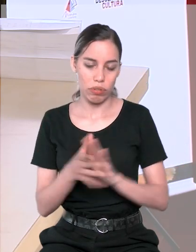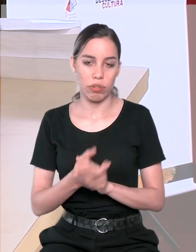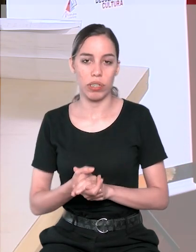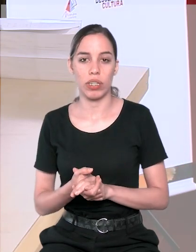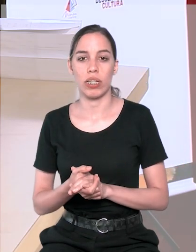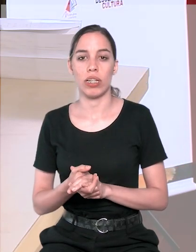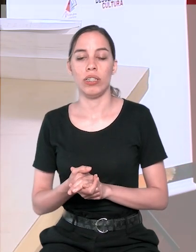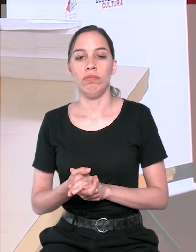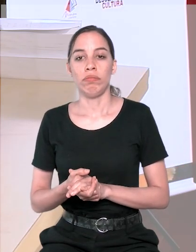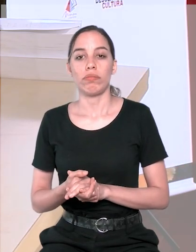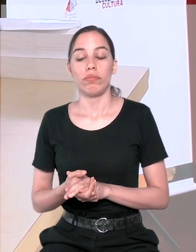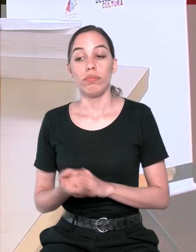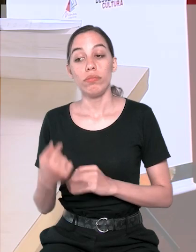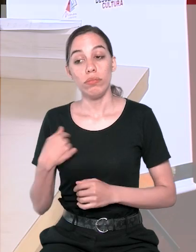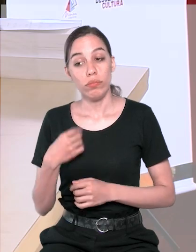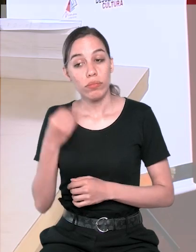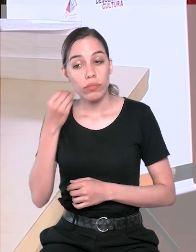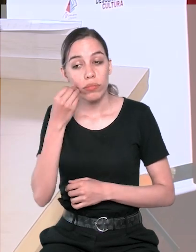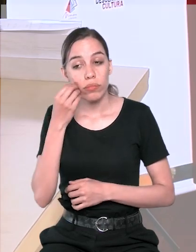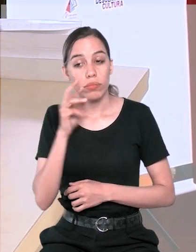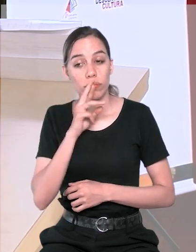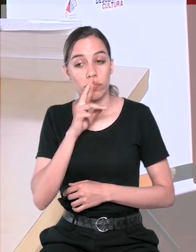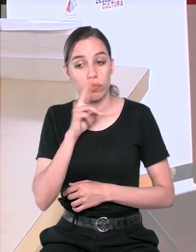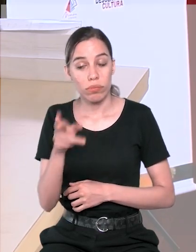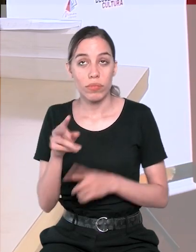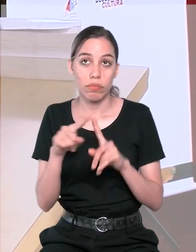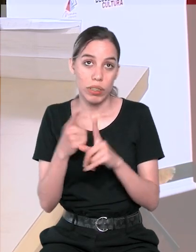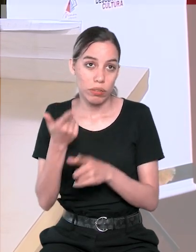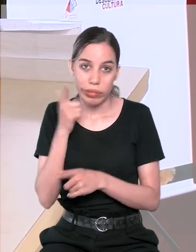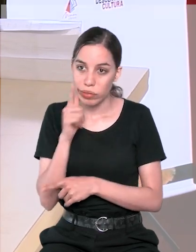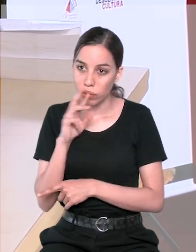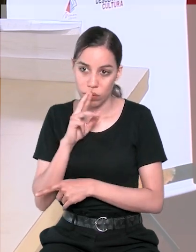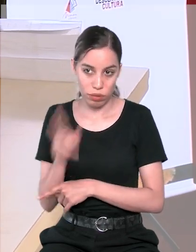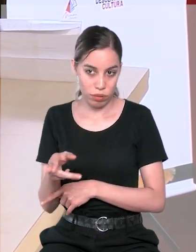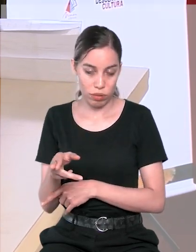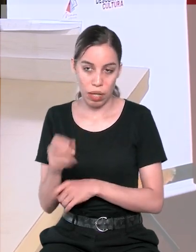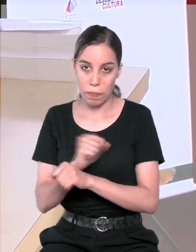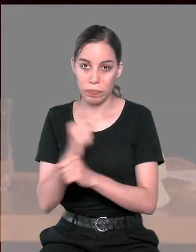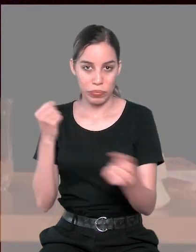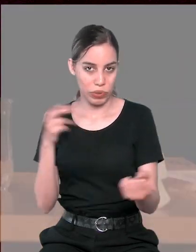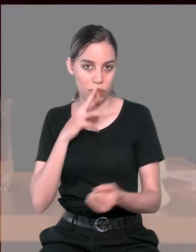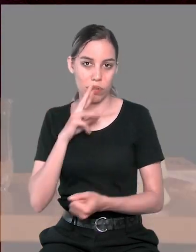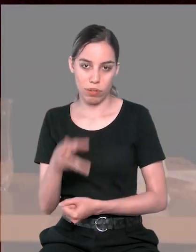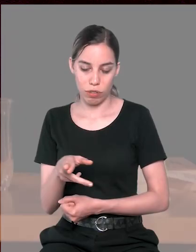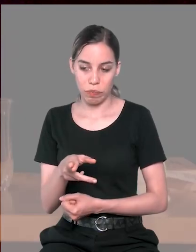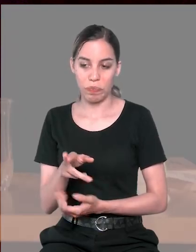mim, acho que eu tentaria te responder, mas assim, não respondendo, né, porque é impossível responder assim,